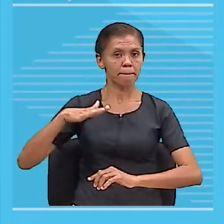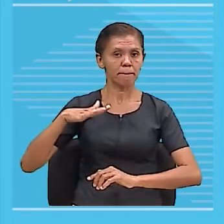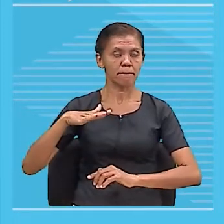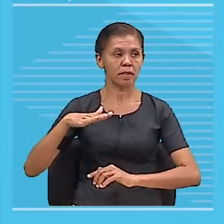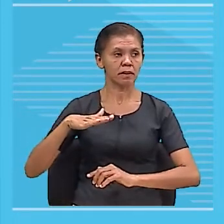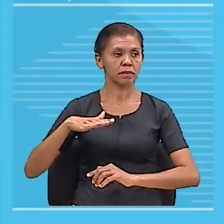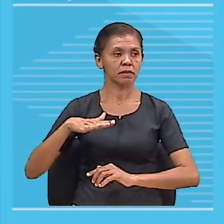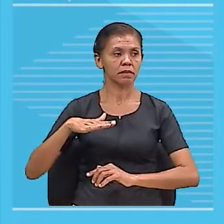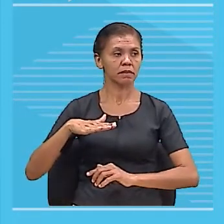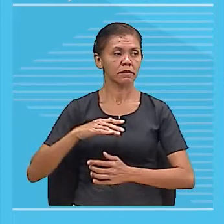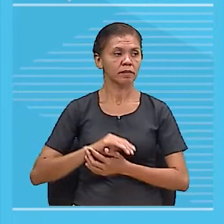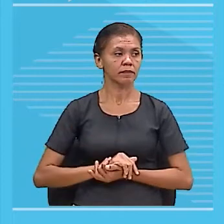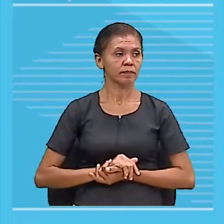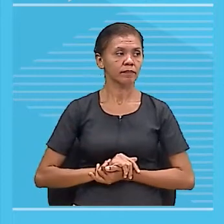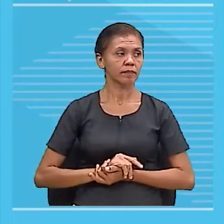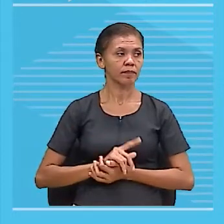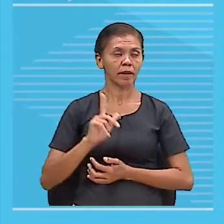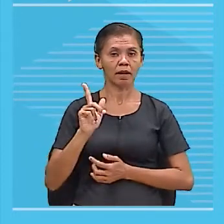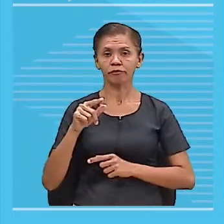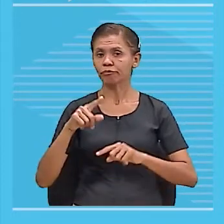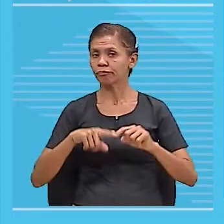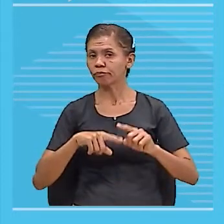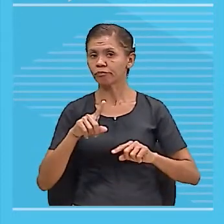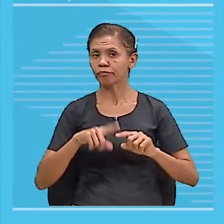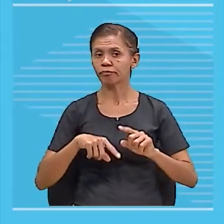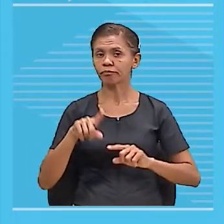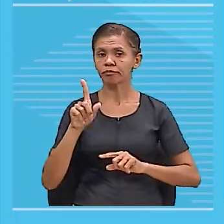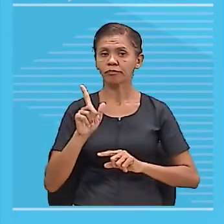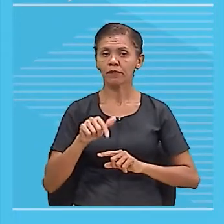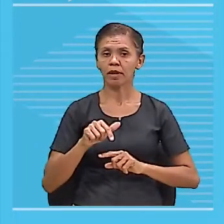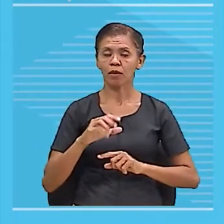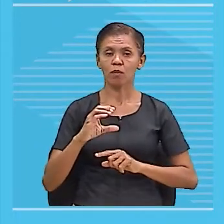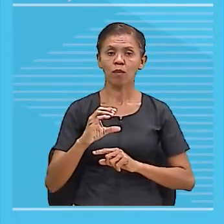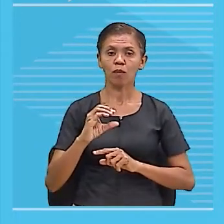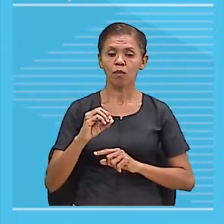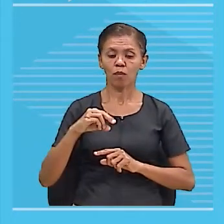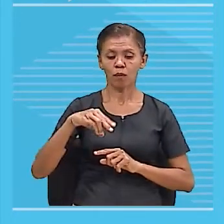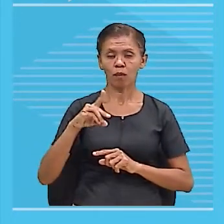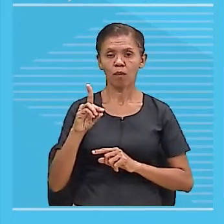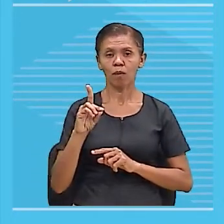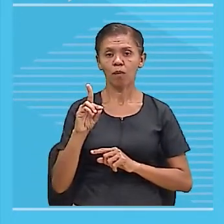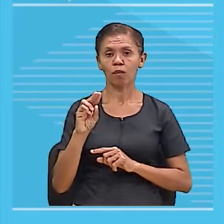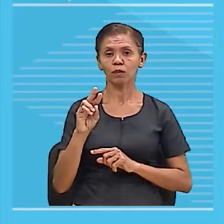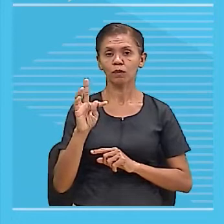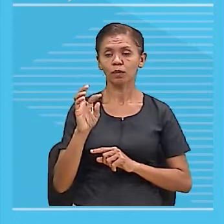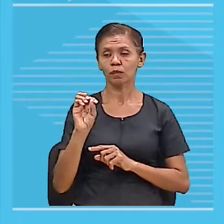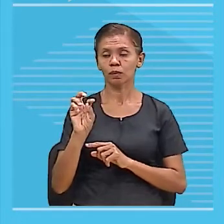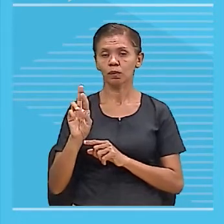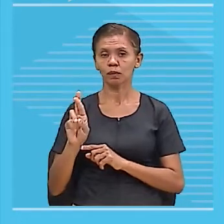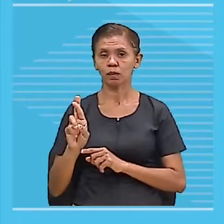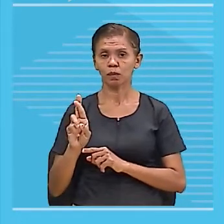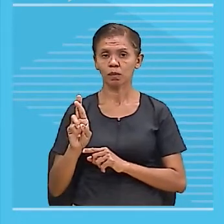alcançado, você diz que aquele material ele vai ser agora um condutor. Para os